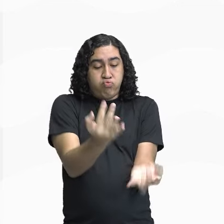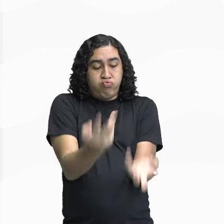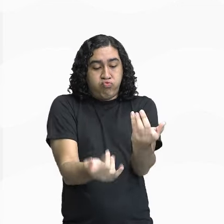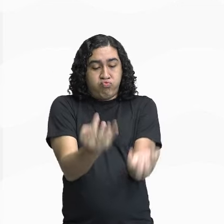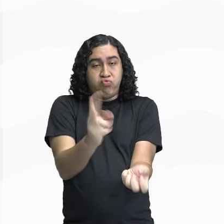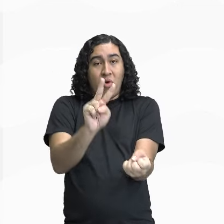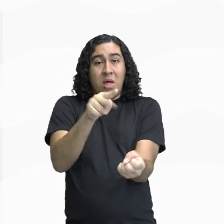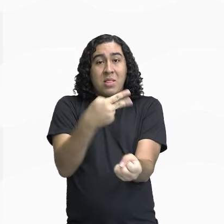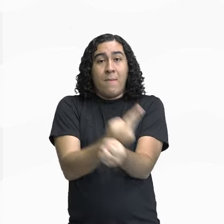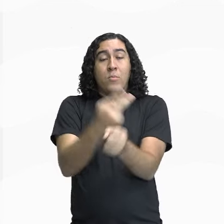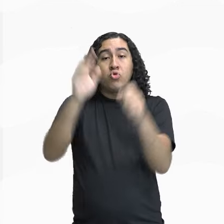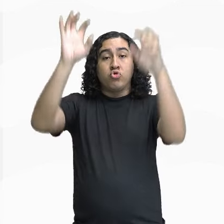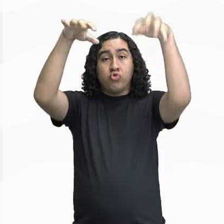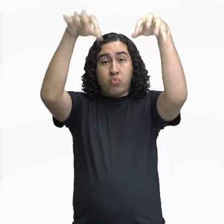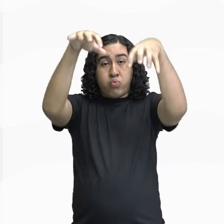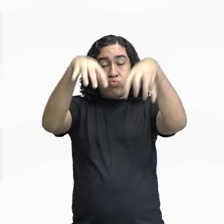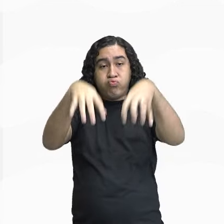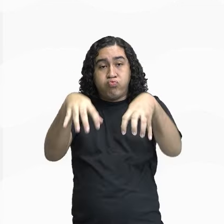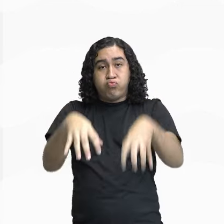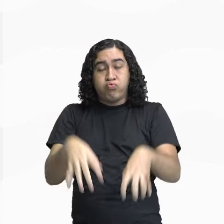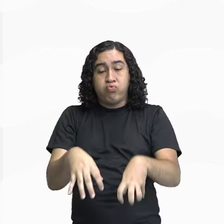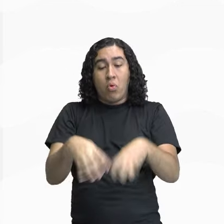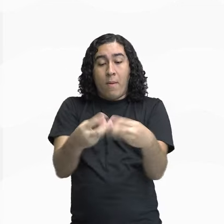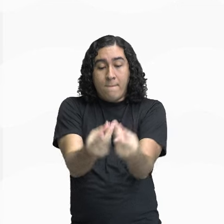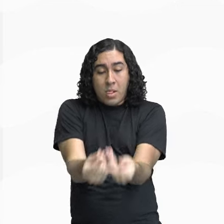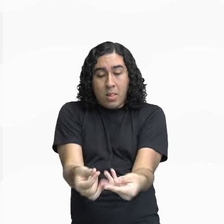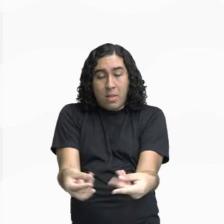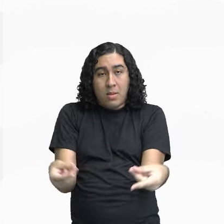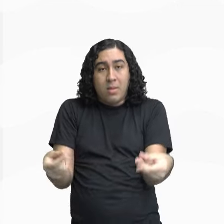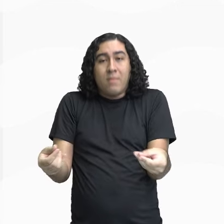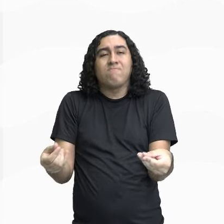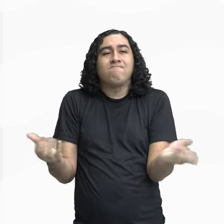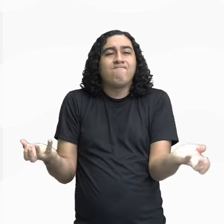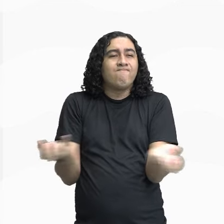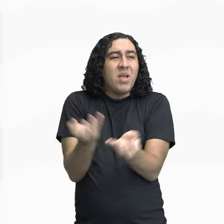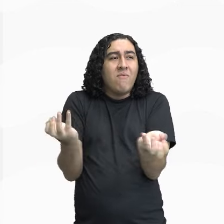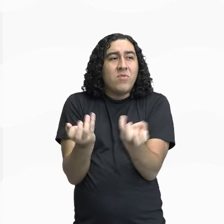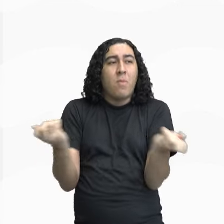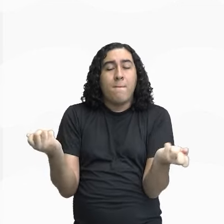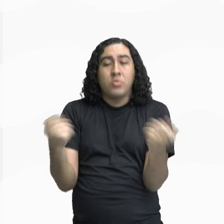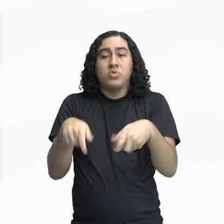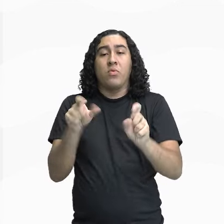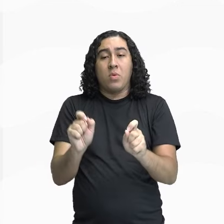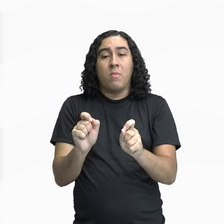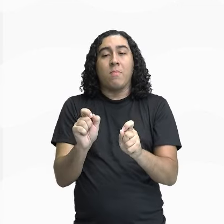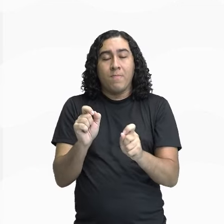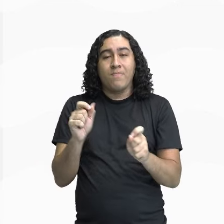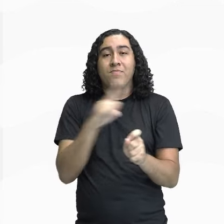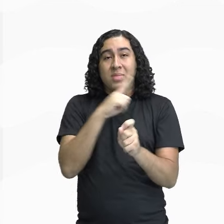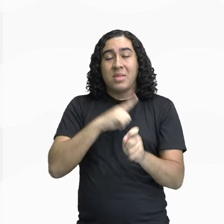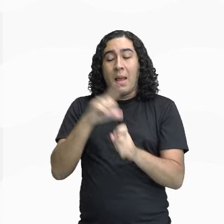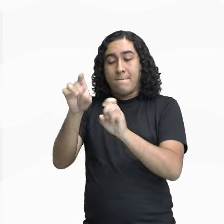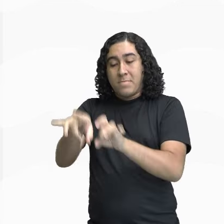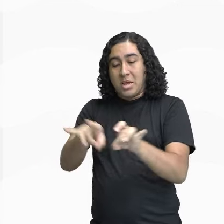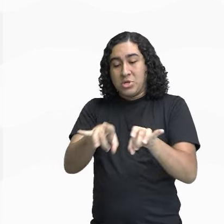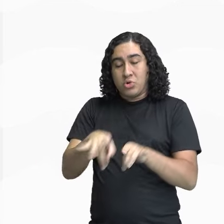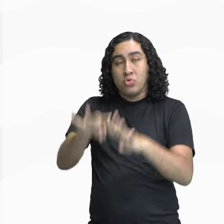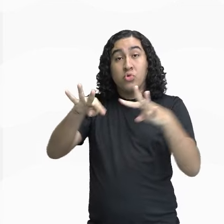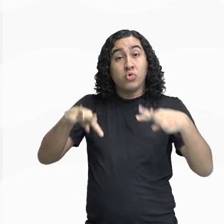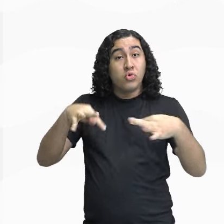está cheio de cinzas e irregular, ou seja, perfeito para o plantio, com todos os